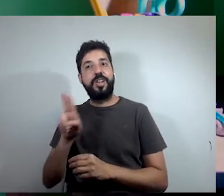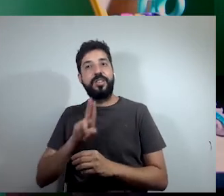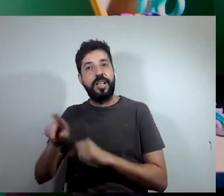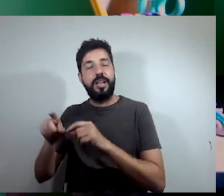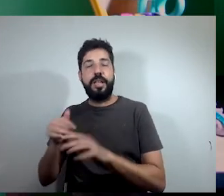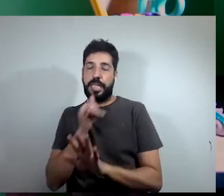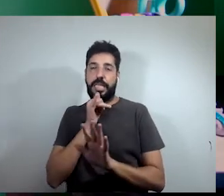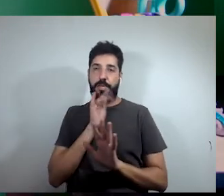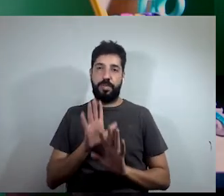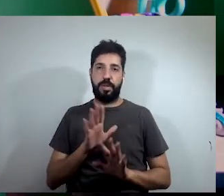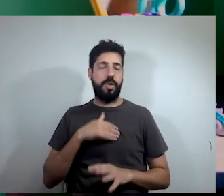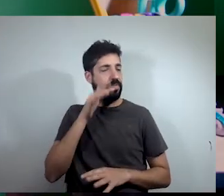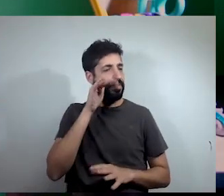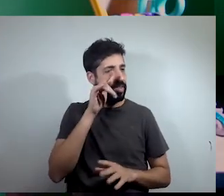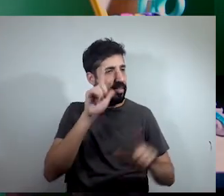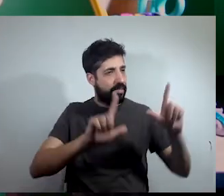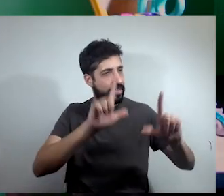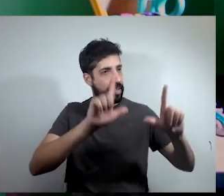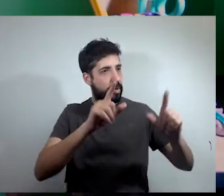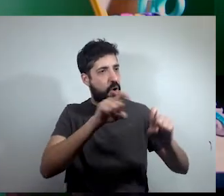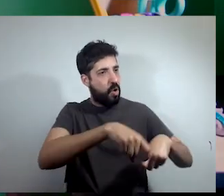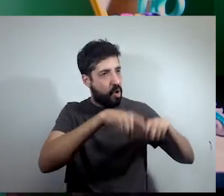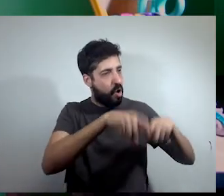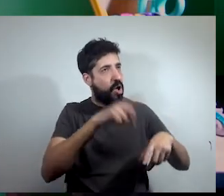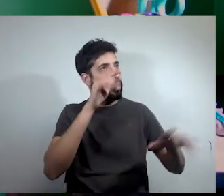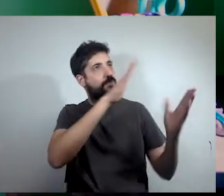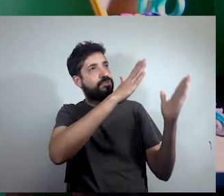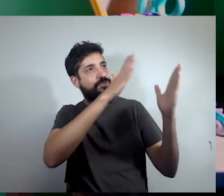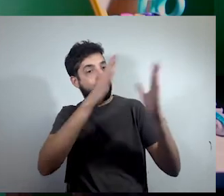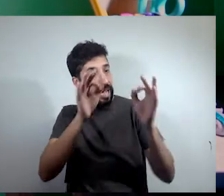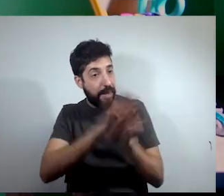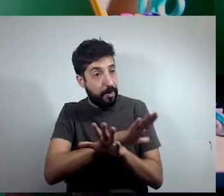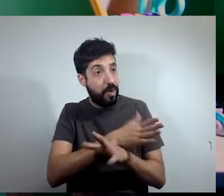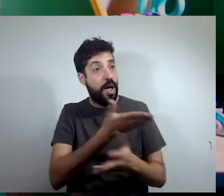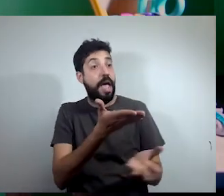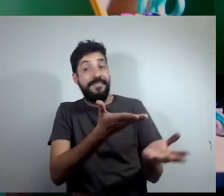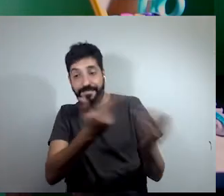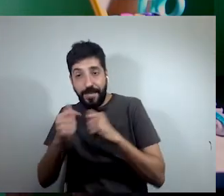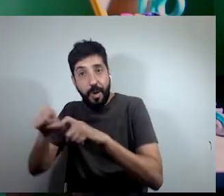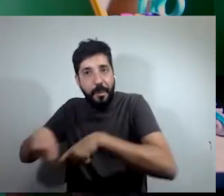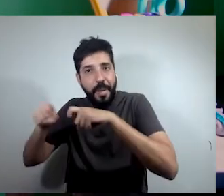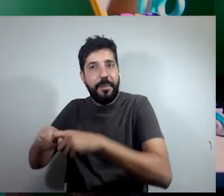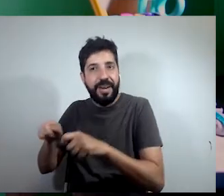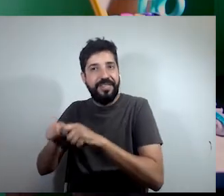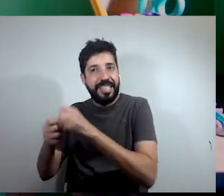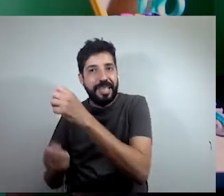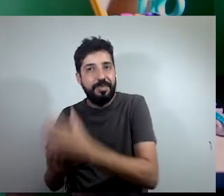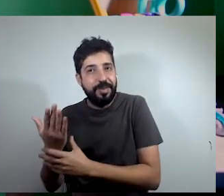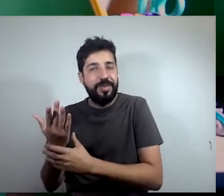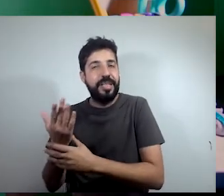real. Por exemplo, viu um filme sobre uma horta? Vamos fazer uma hortinha? Vamos ali praticar aquilo, vamos criar um